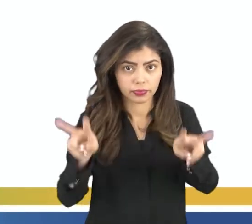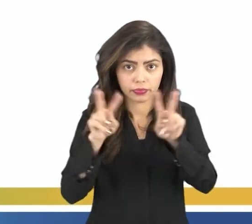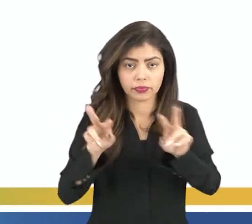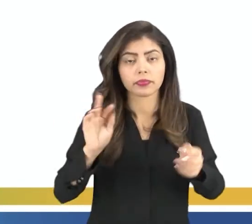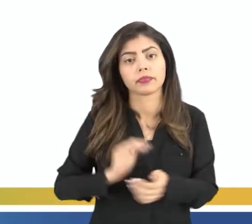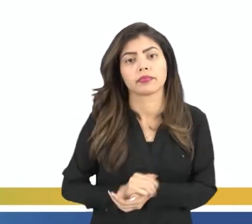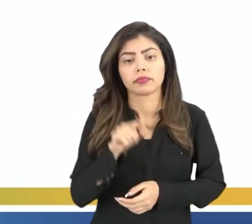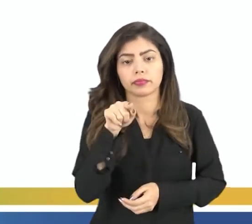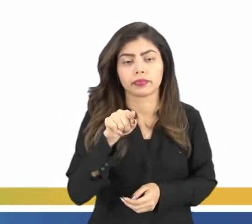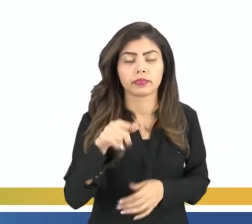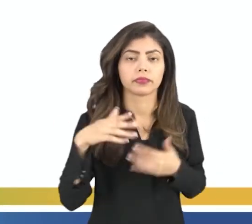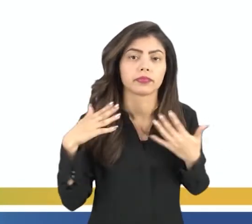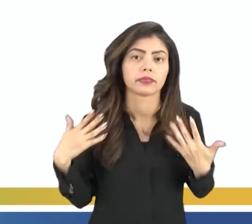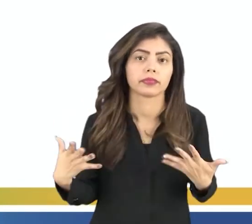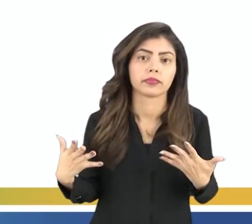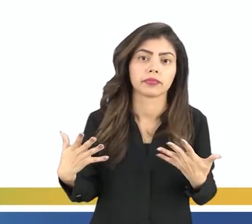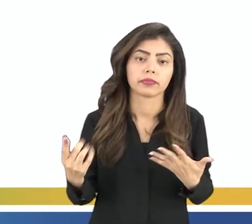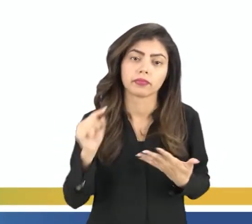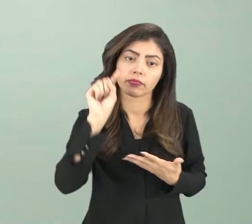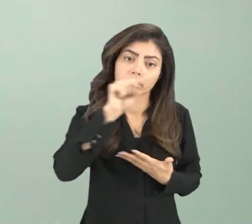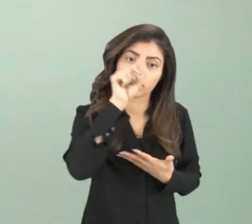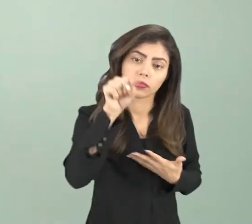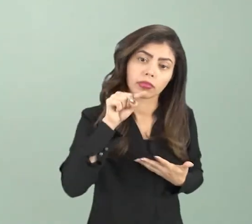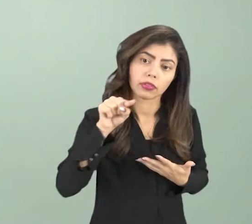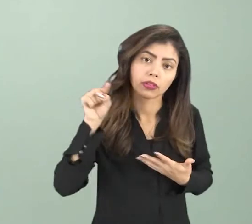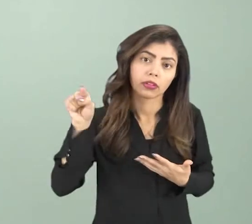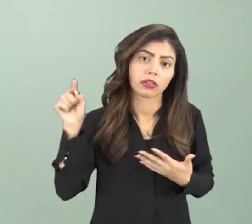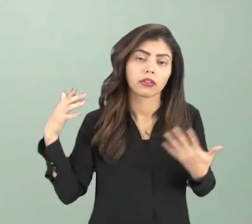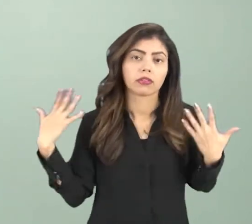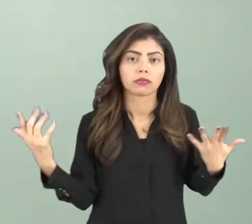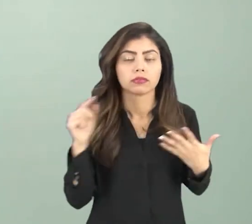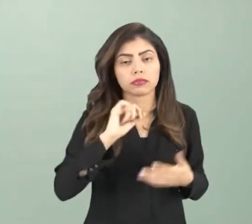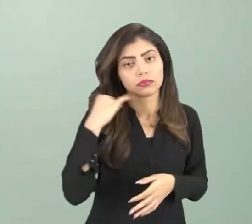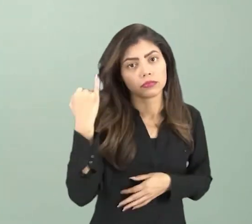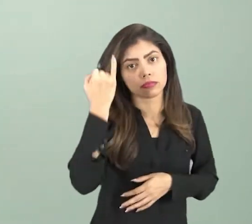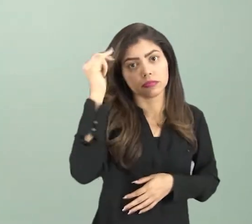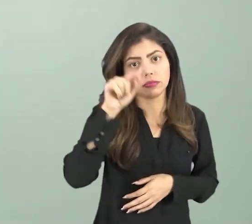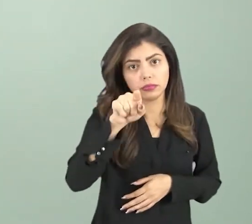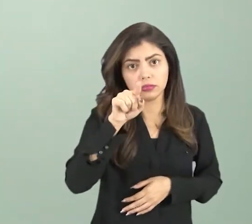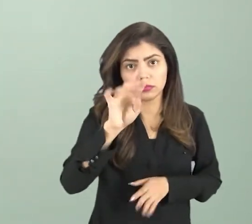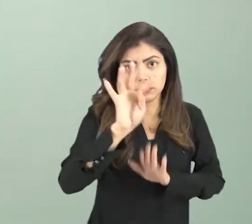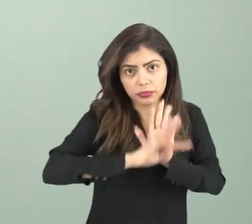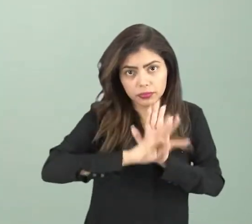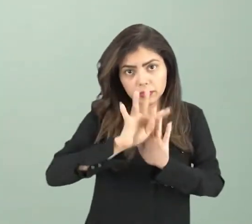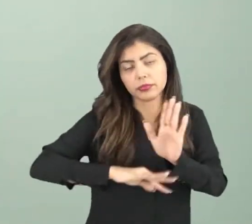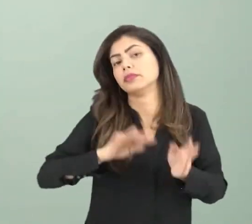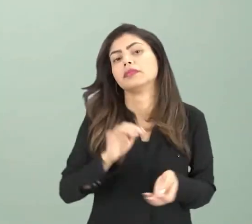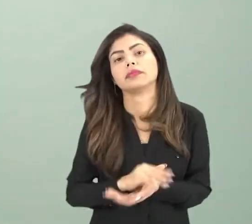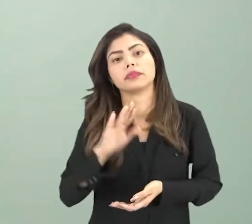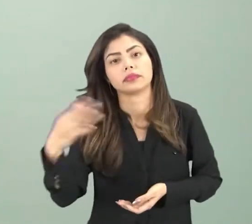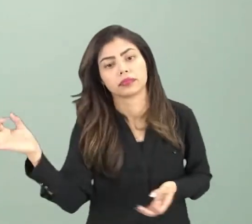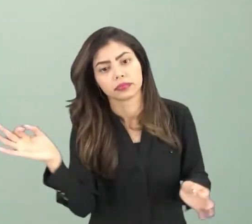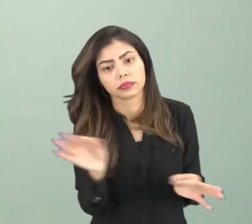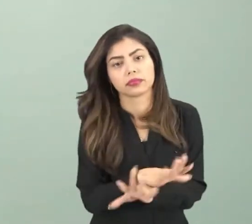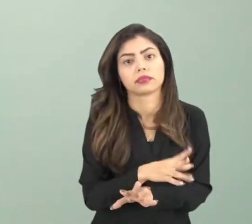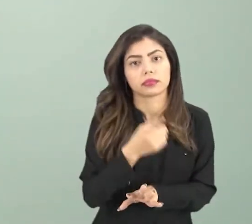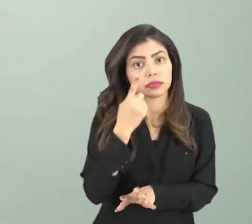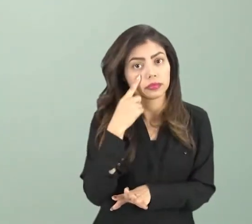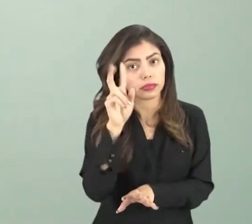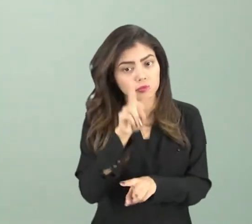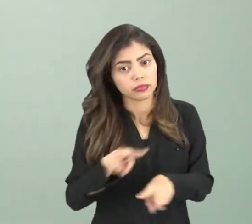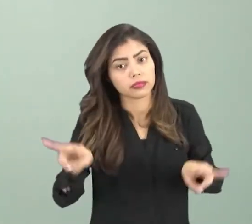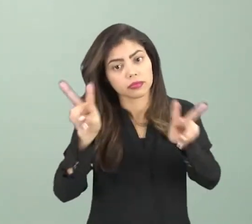a questão da pontuação. A pontuação é muito importante no seu texto. Aí quando você terminar de visualizar isso, você